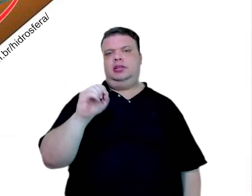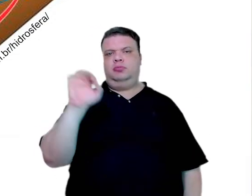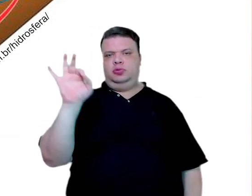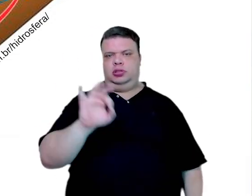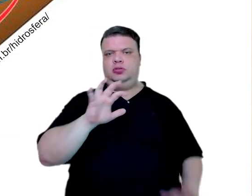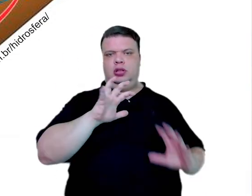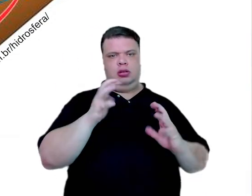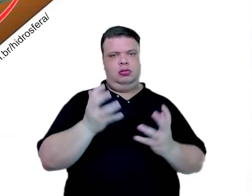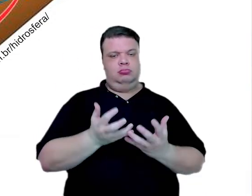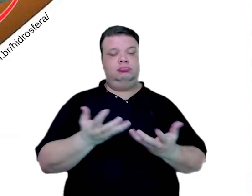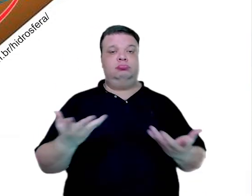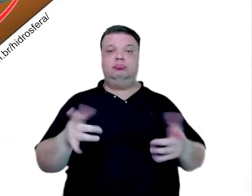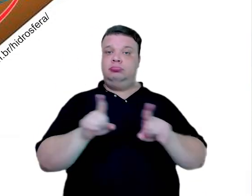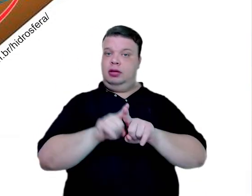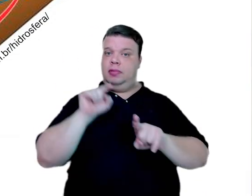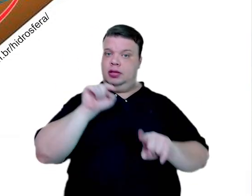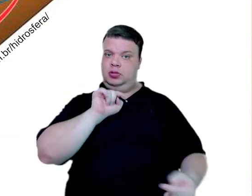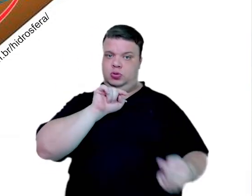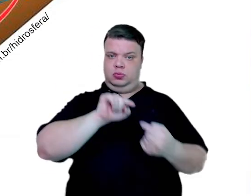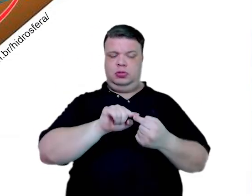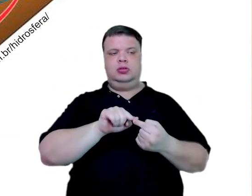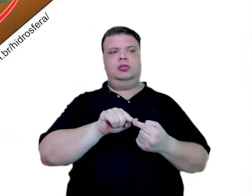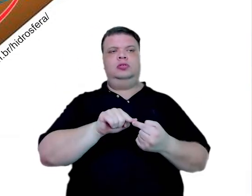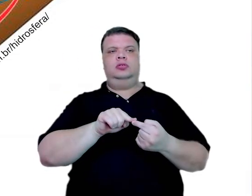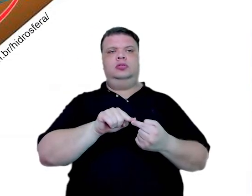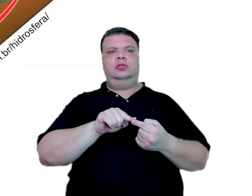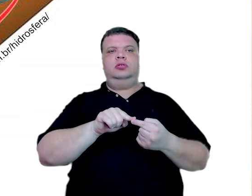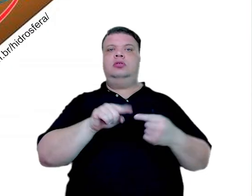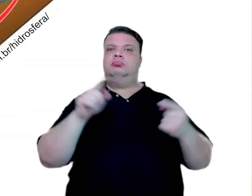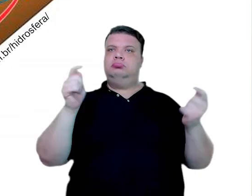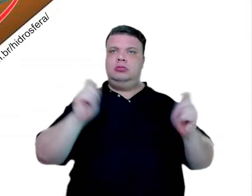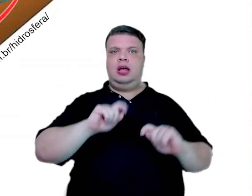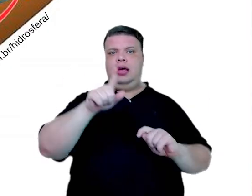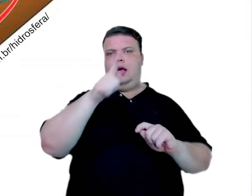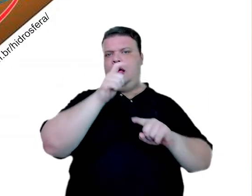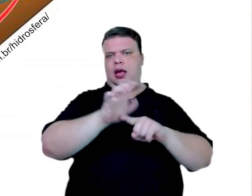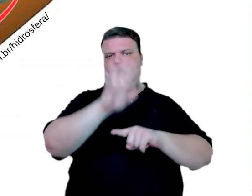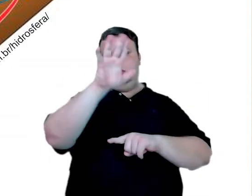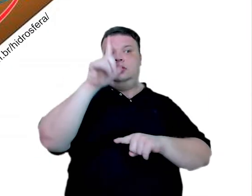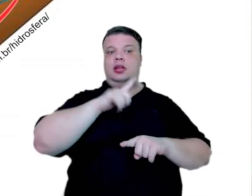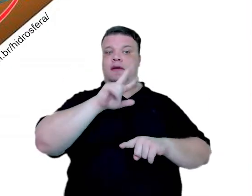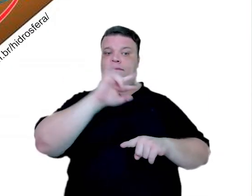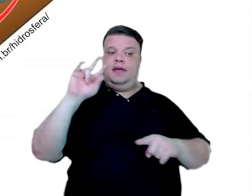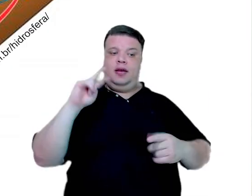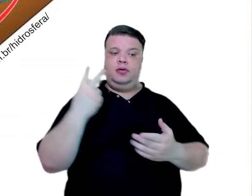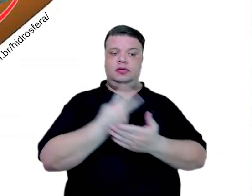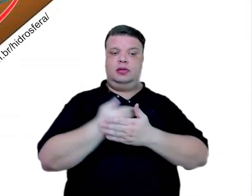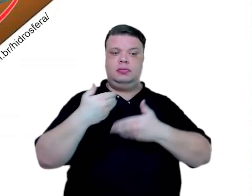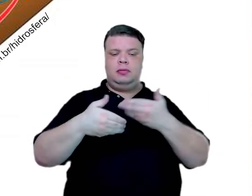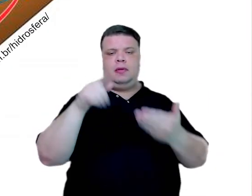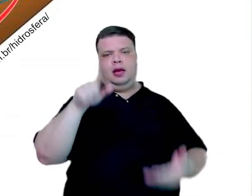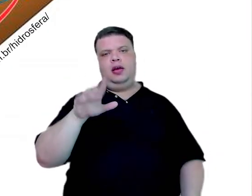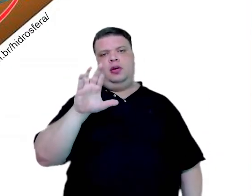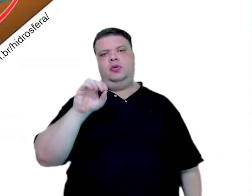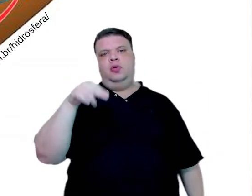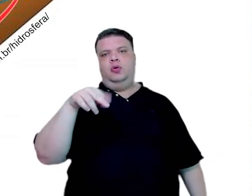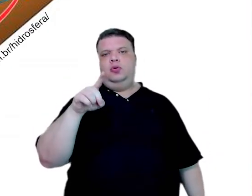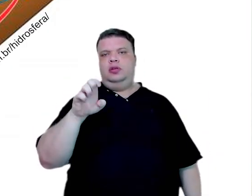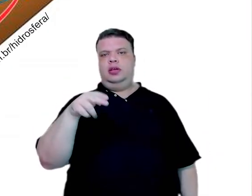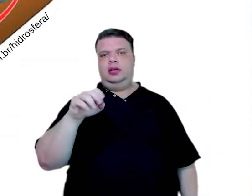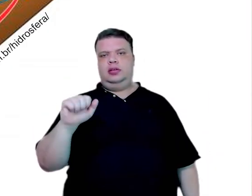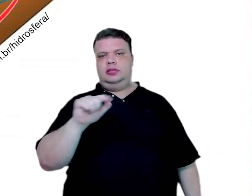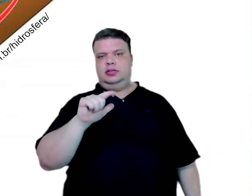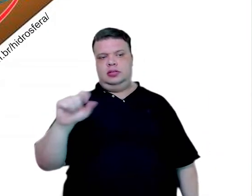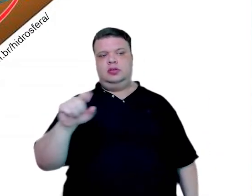da água vai gerar processos de condensação, formar nuvens, sistemas de nuvens, e esses sistemas de nuvens